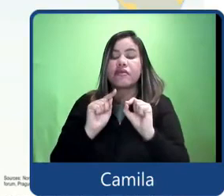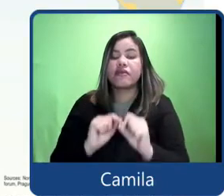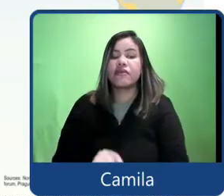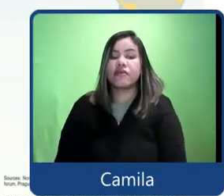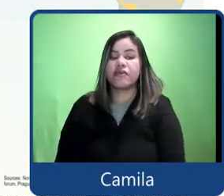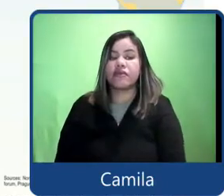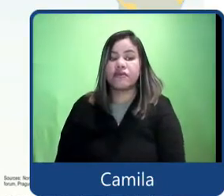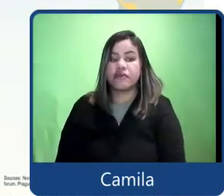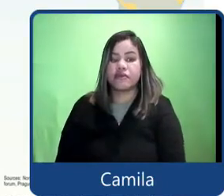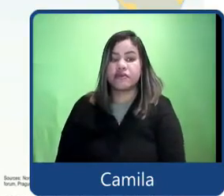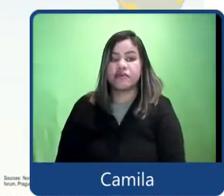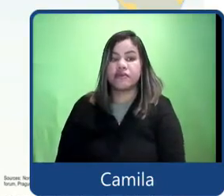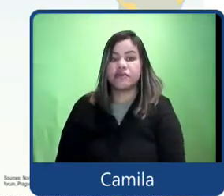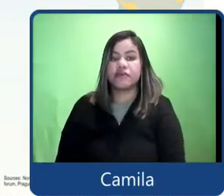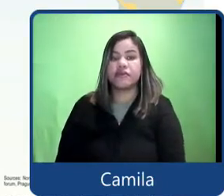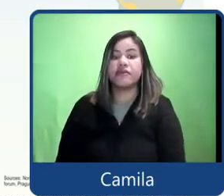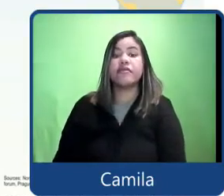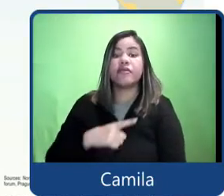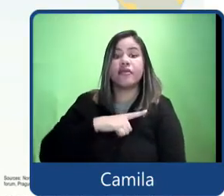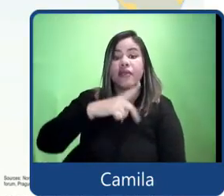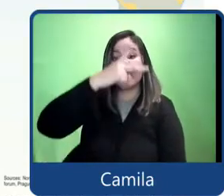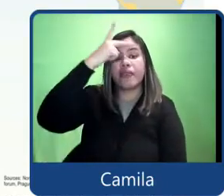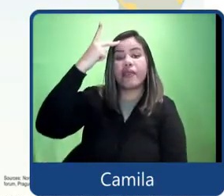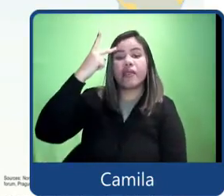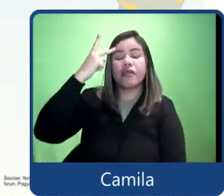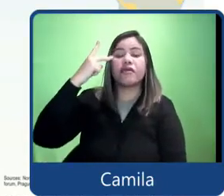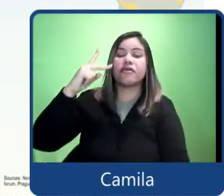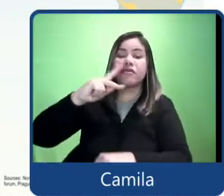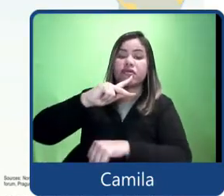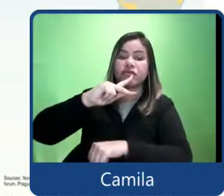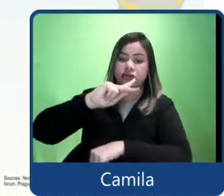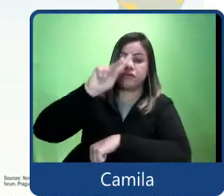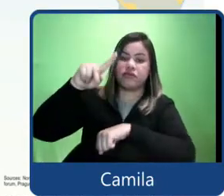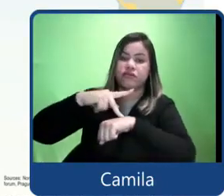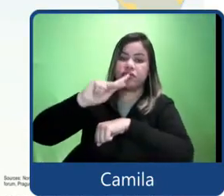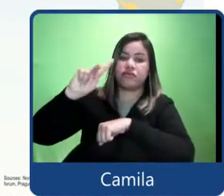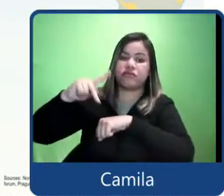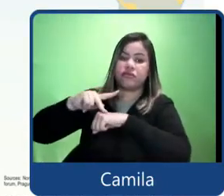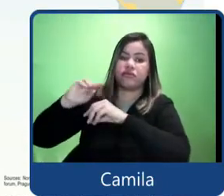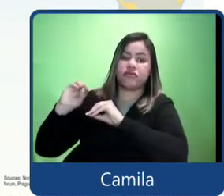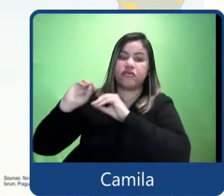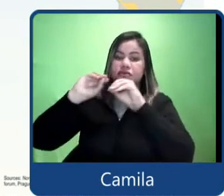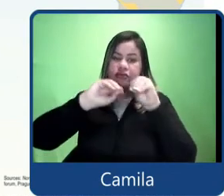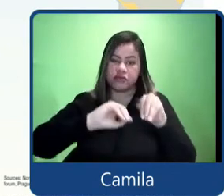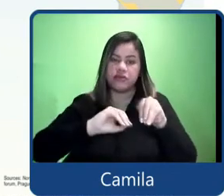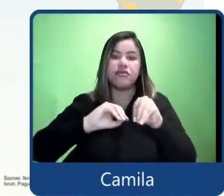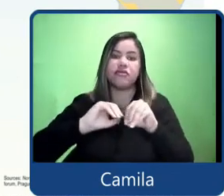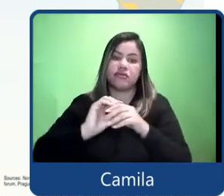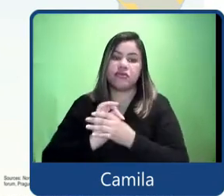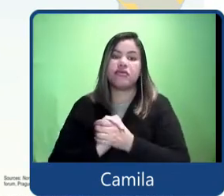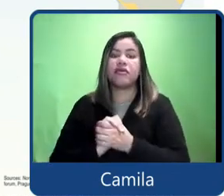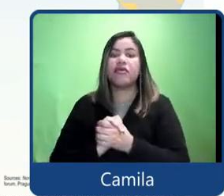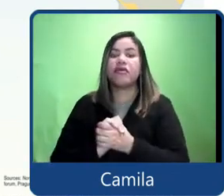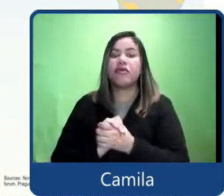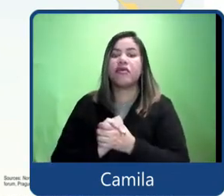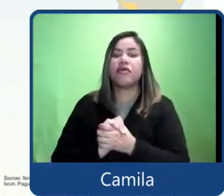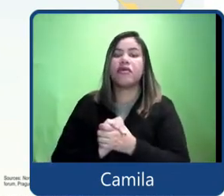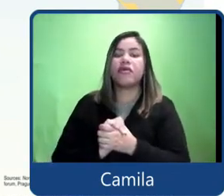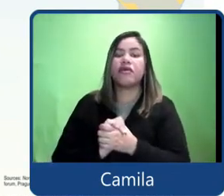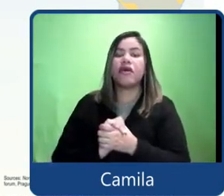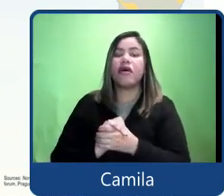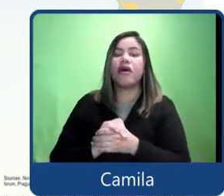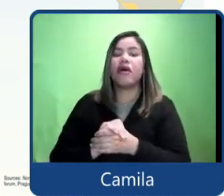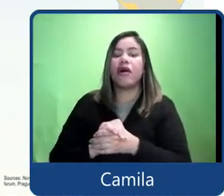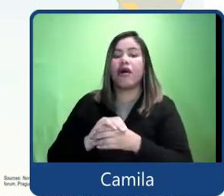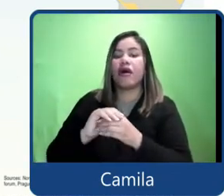a gente tem a figura dos refugiados climáticos, né, ou ambientais, ou também chamados deslocados ambientais